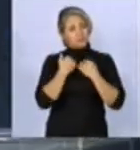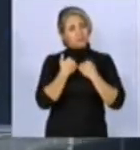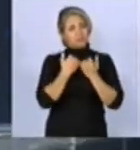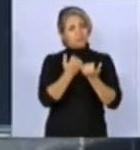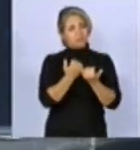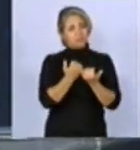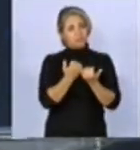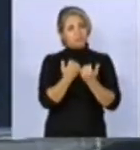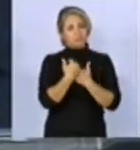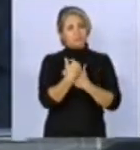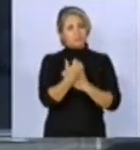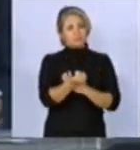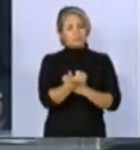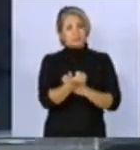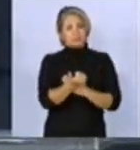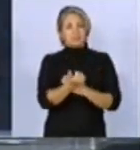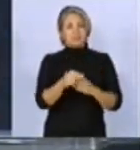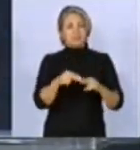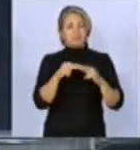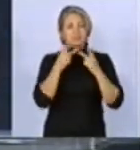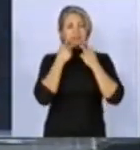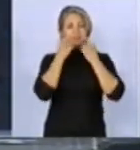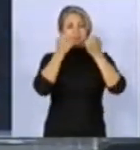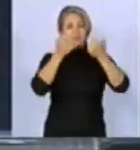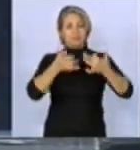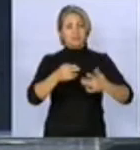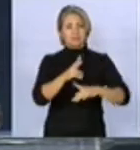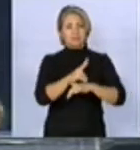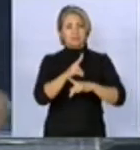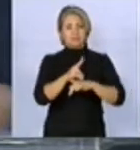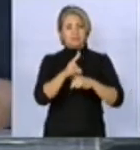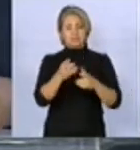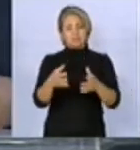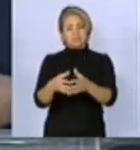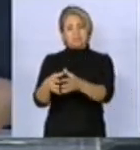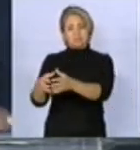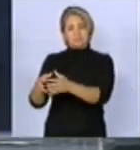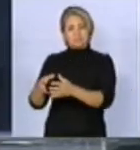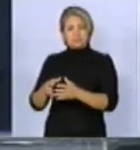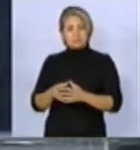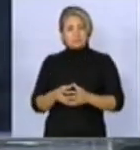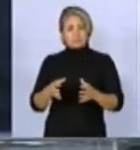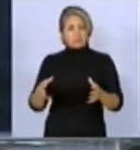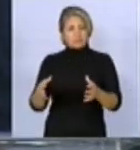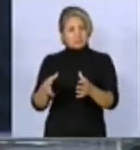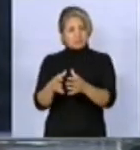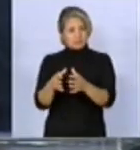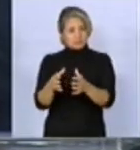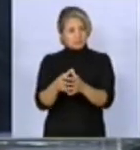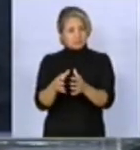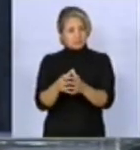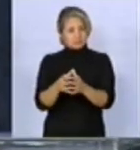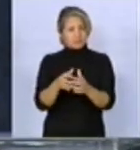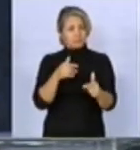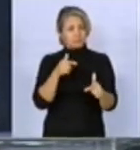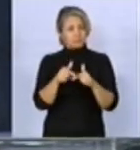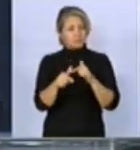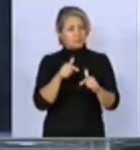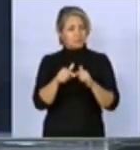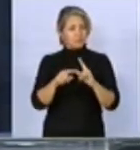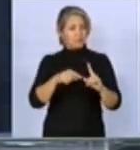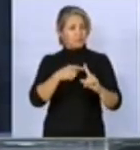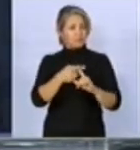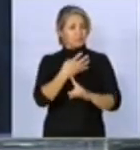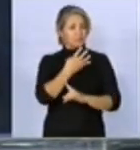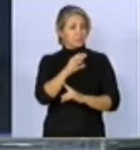convite para falar em defesa do setor setor que eu trabalha